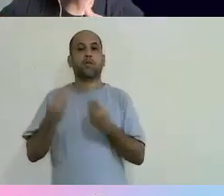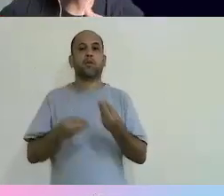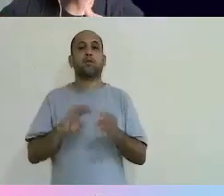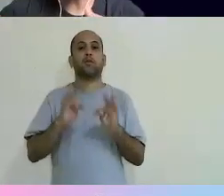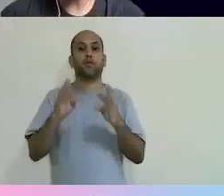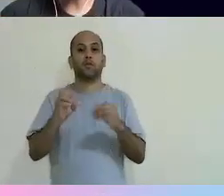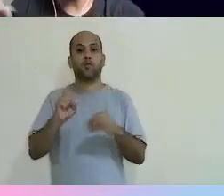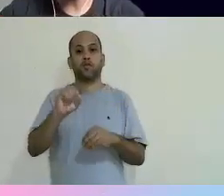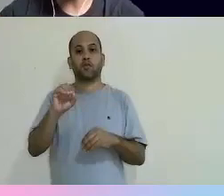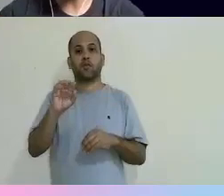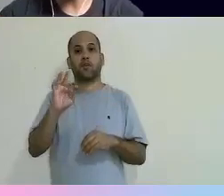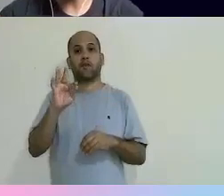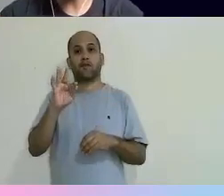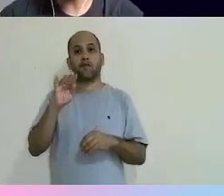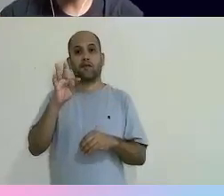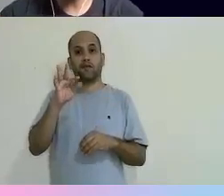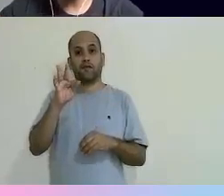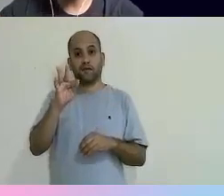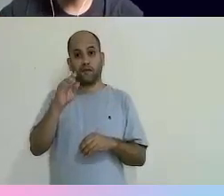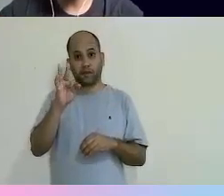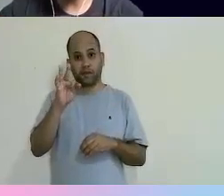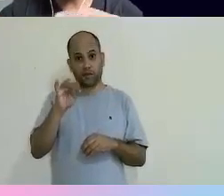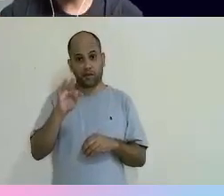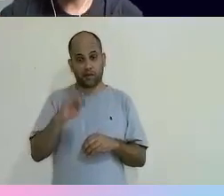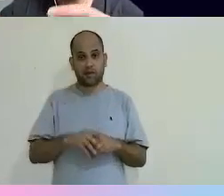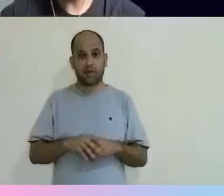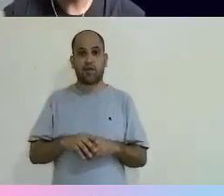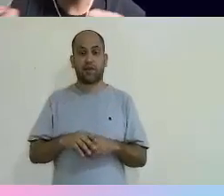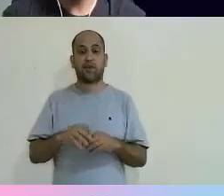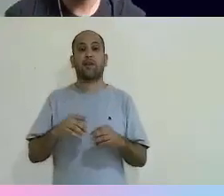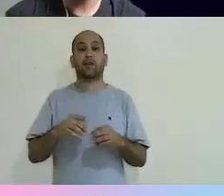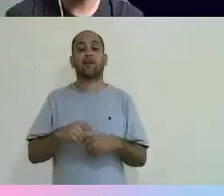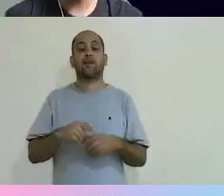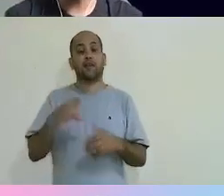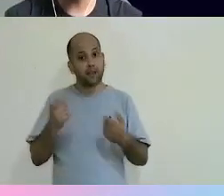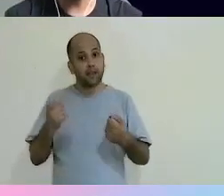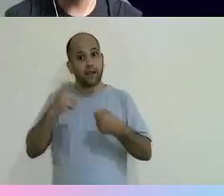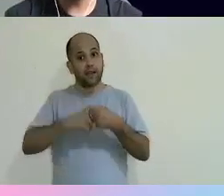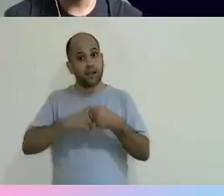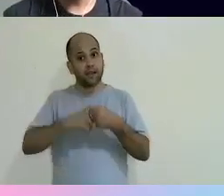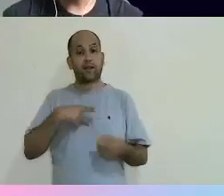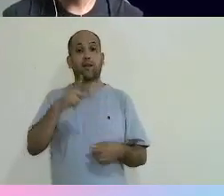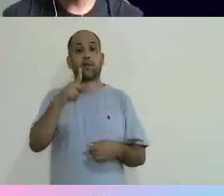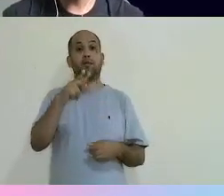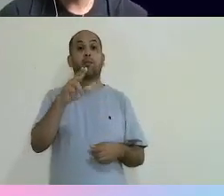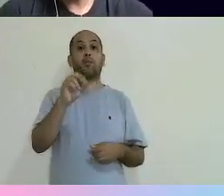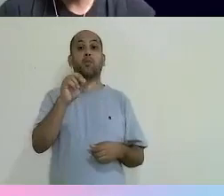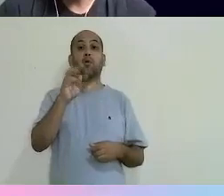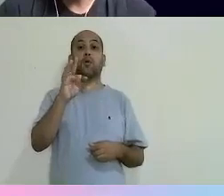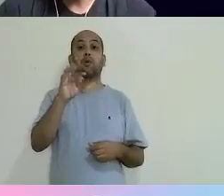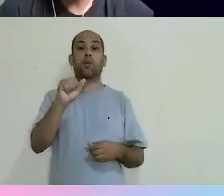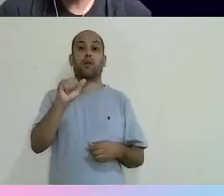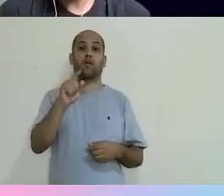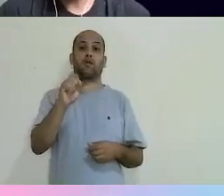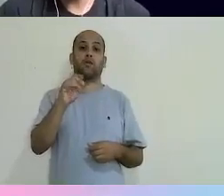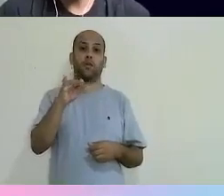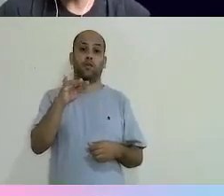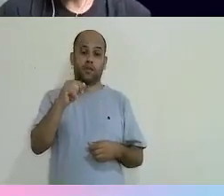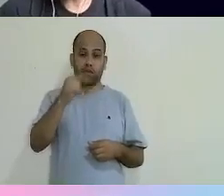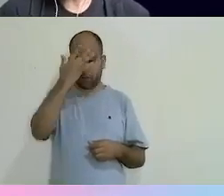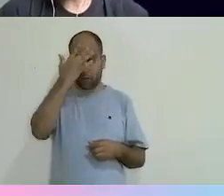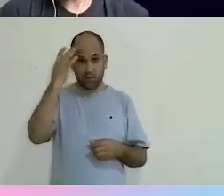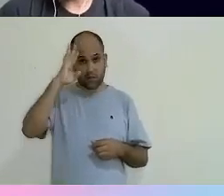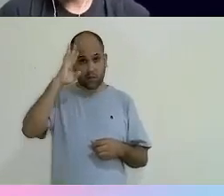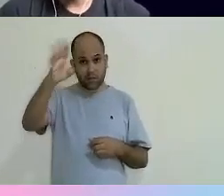estão muito ligados, né? Porque o protagonista é a pessoa principal de uma história. E quem, qual que é essa história, né? É